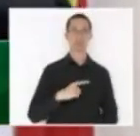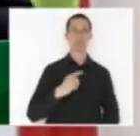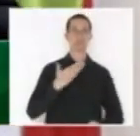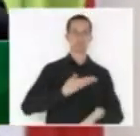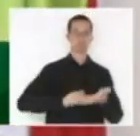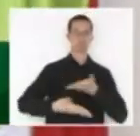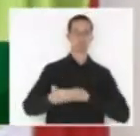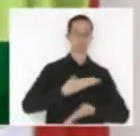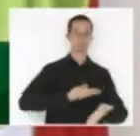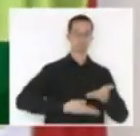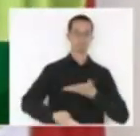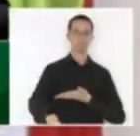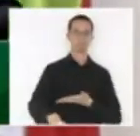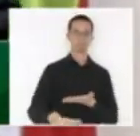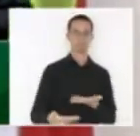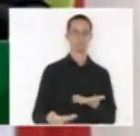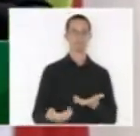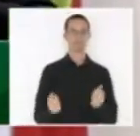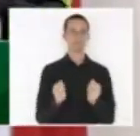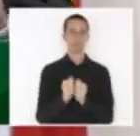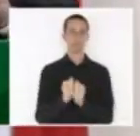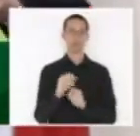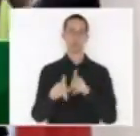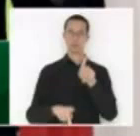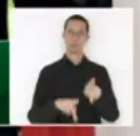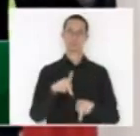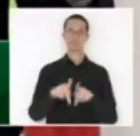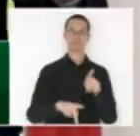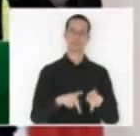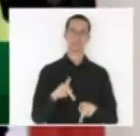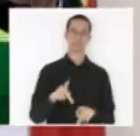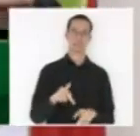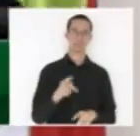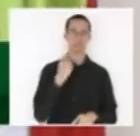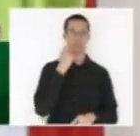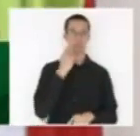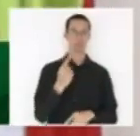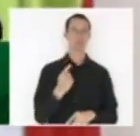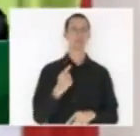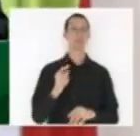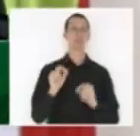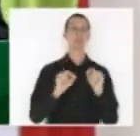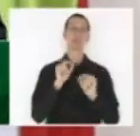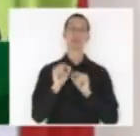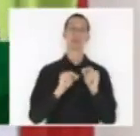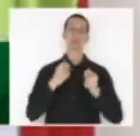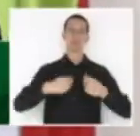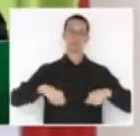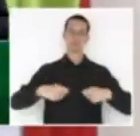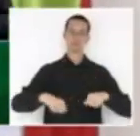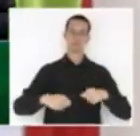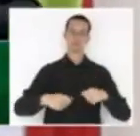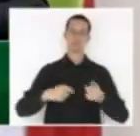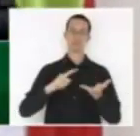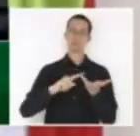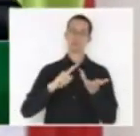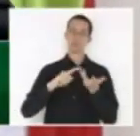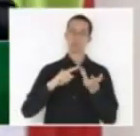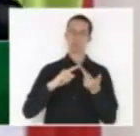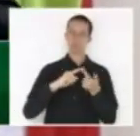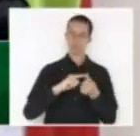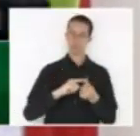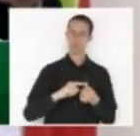que busca junto à população as diferentes demandas e gargalos que lá